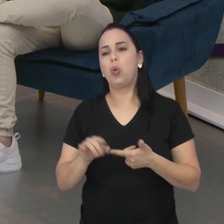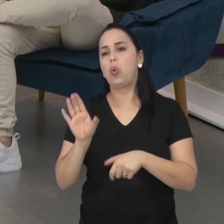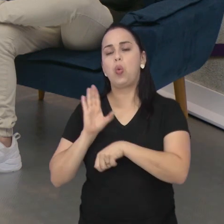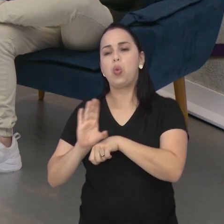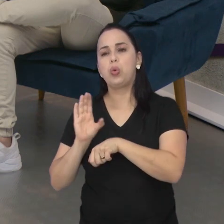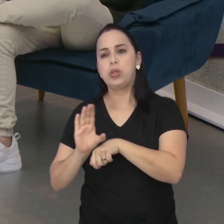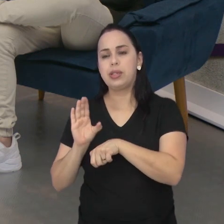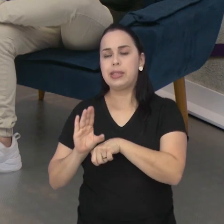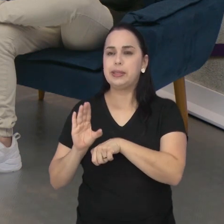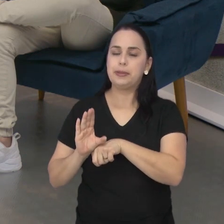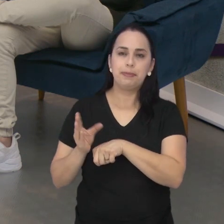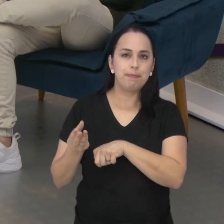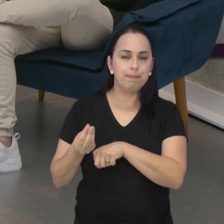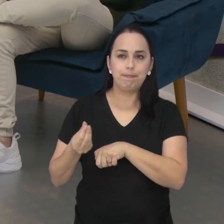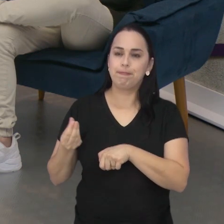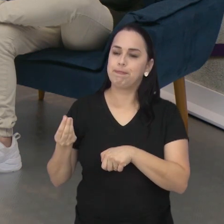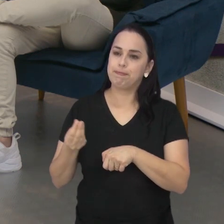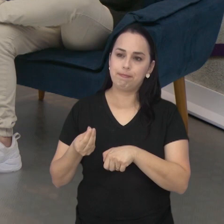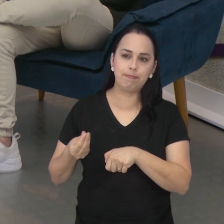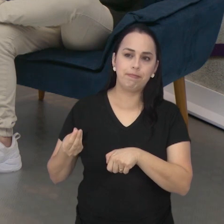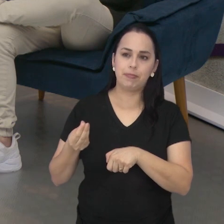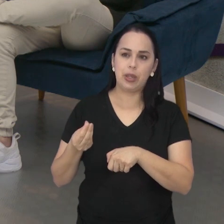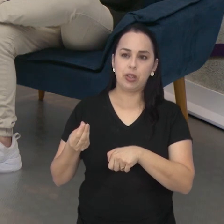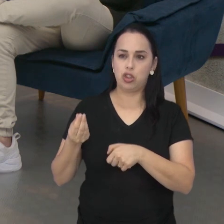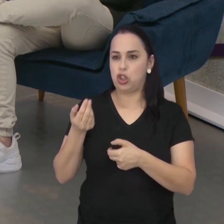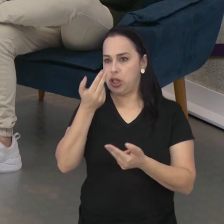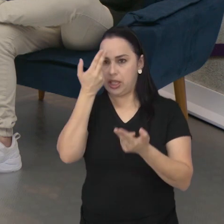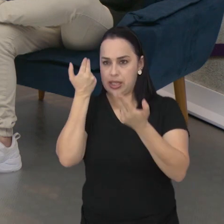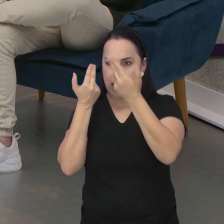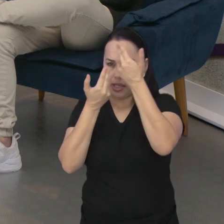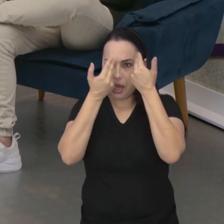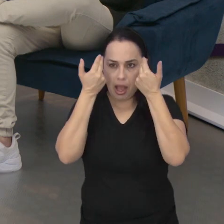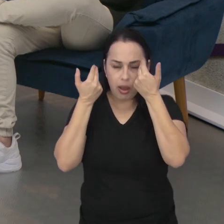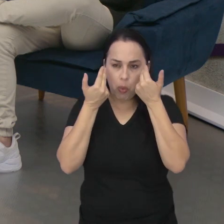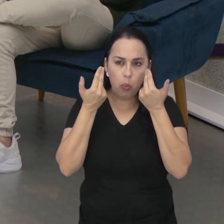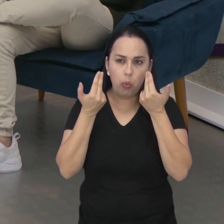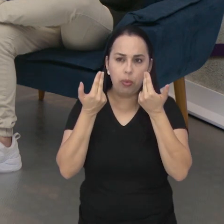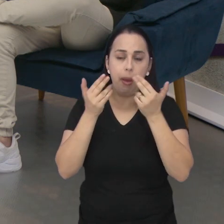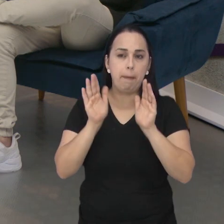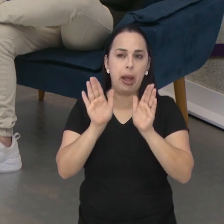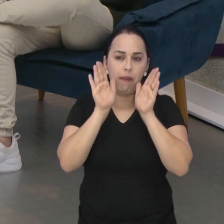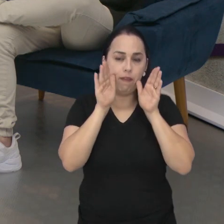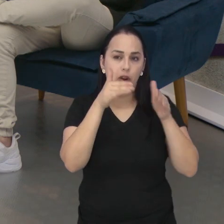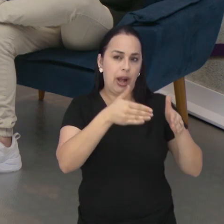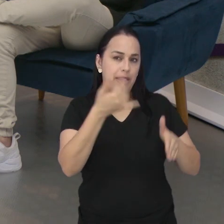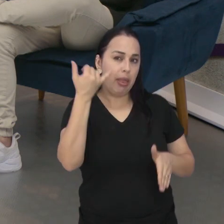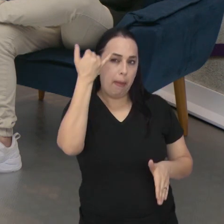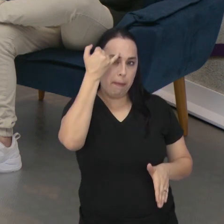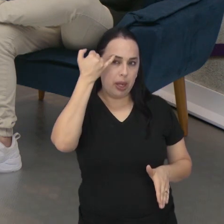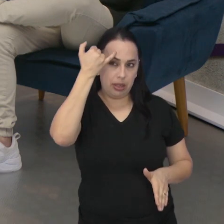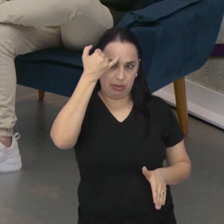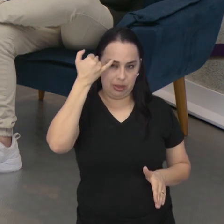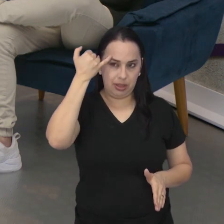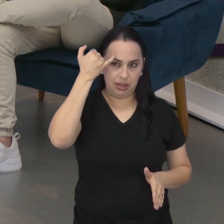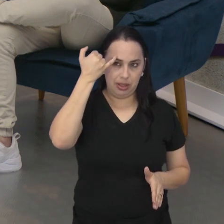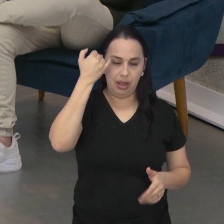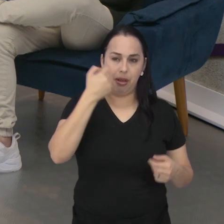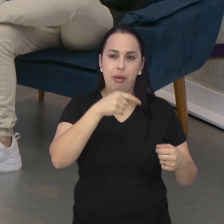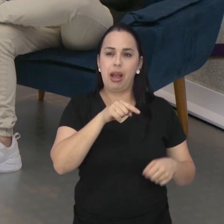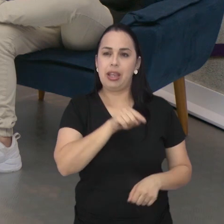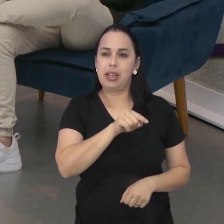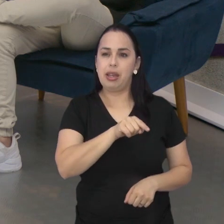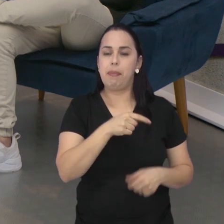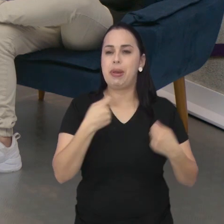curso de design de sobrancelhas, eu acho que mais micropigmentação, porque tem que usar